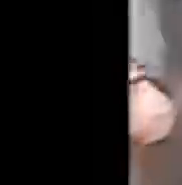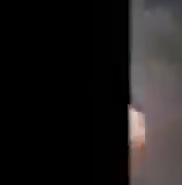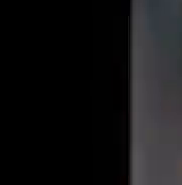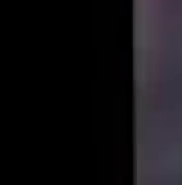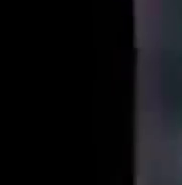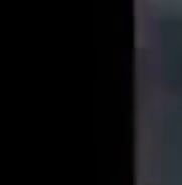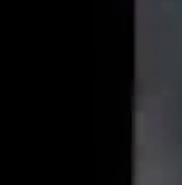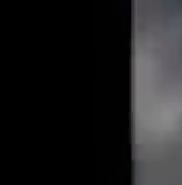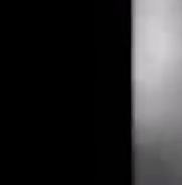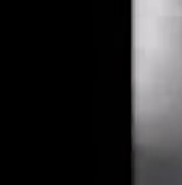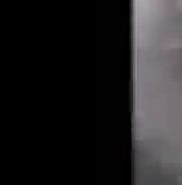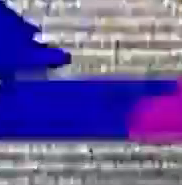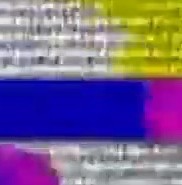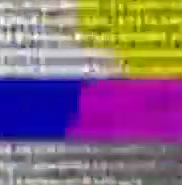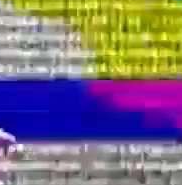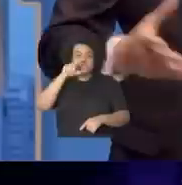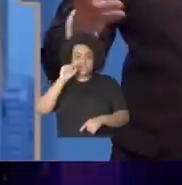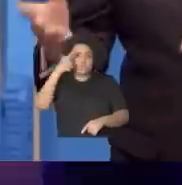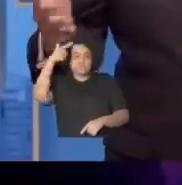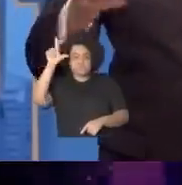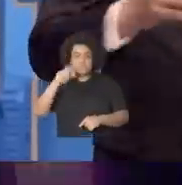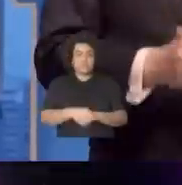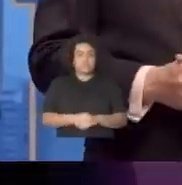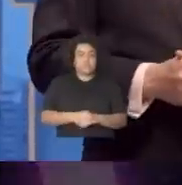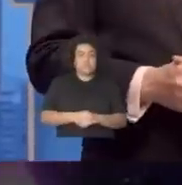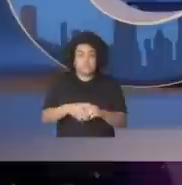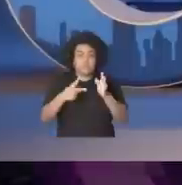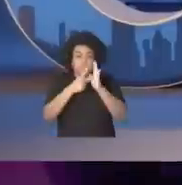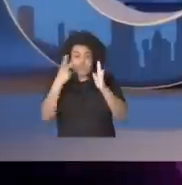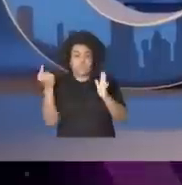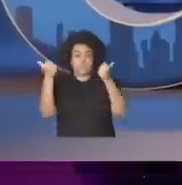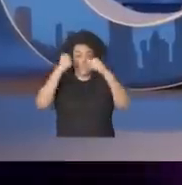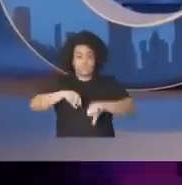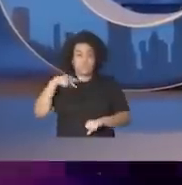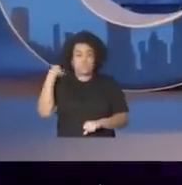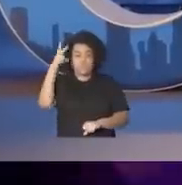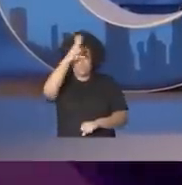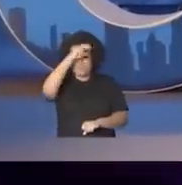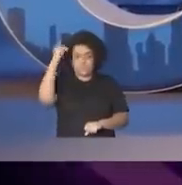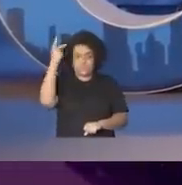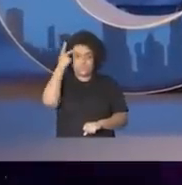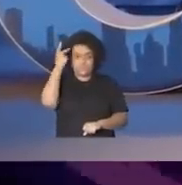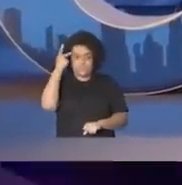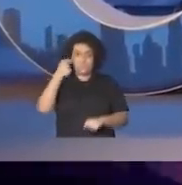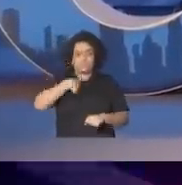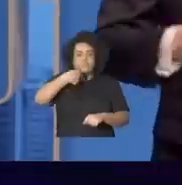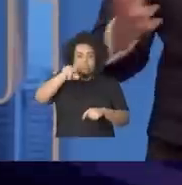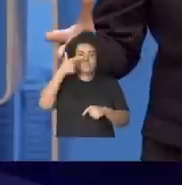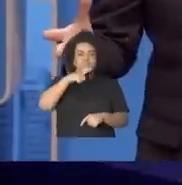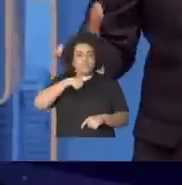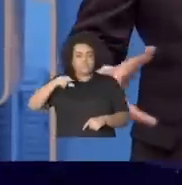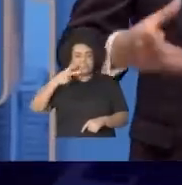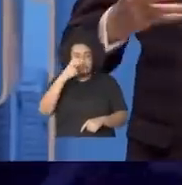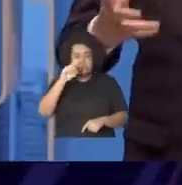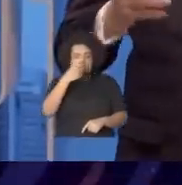Você é burro? Que coisa absurda. E o eleito foi o Haddad, considerado o segundo pior prefeito de São Paulo.